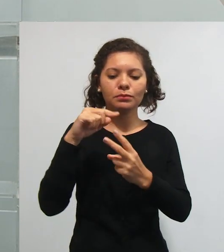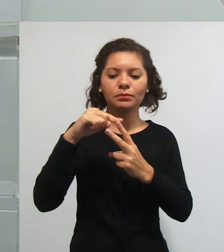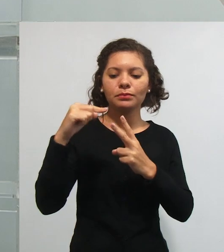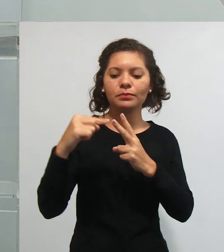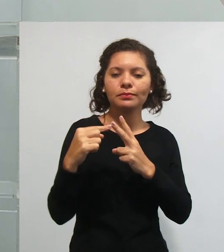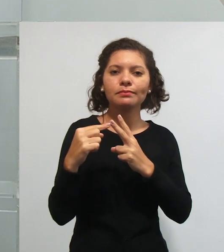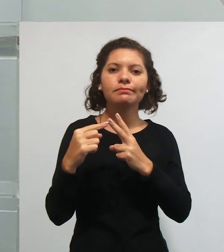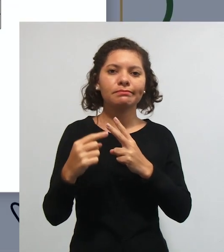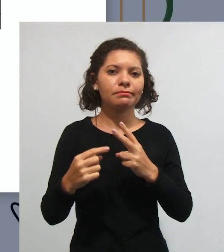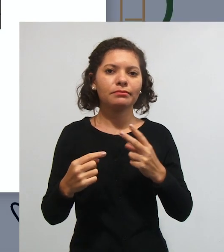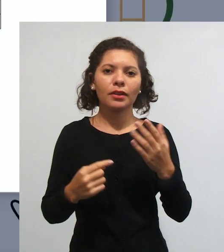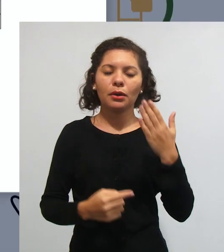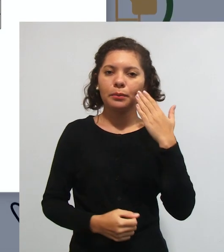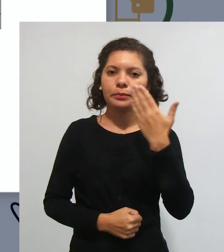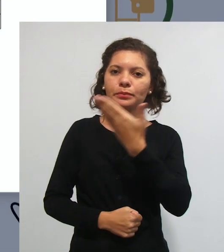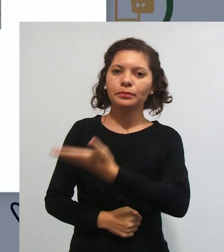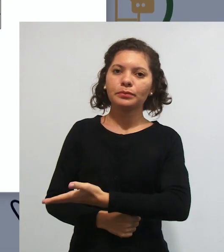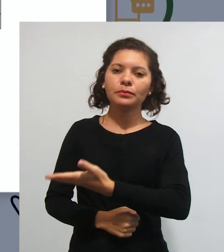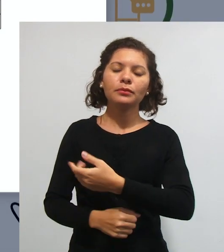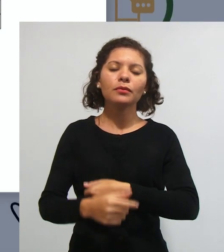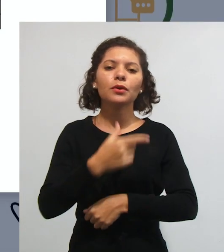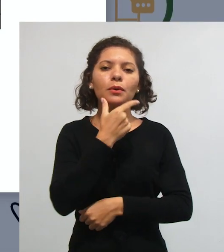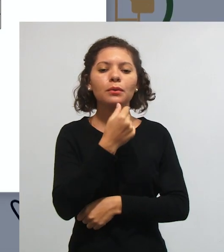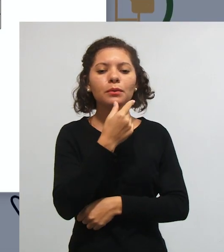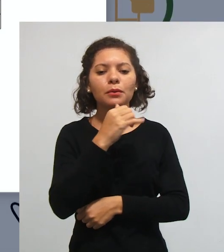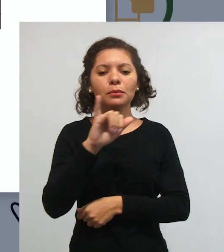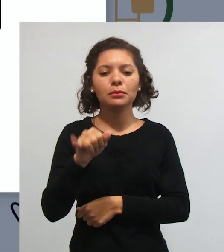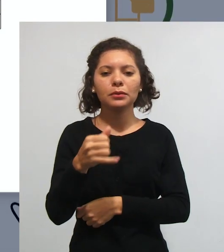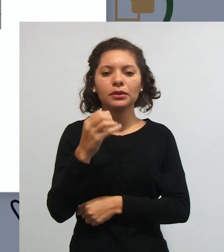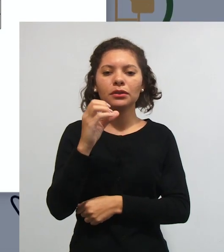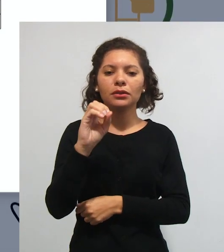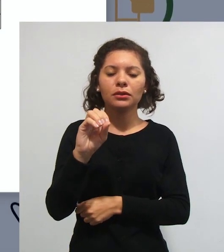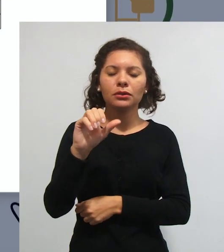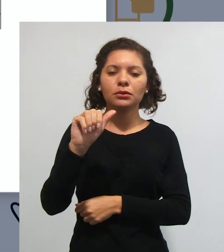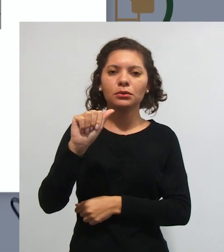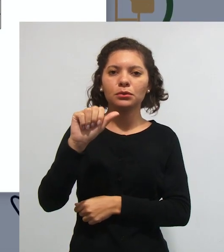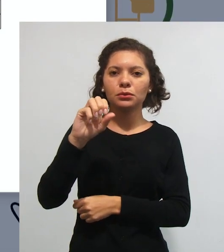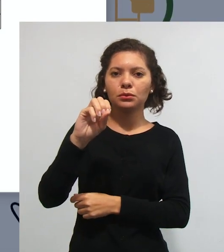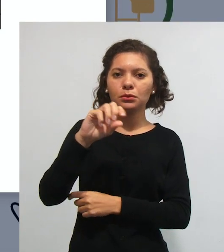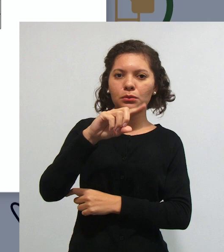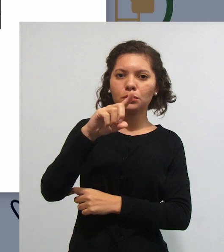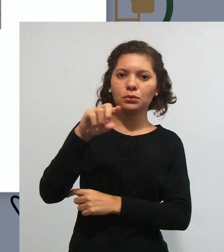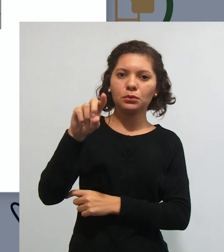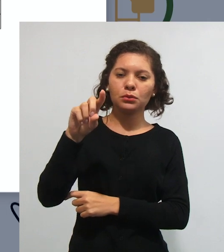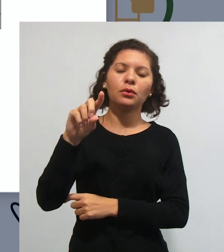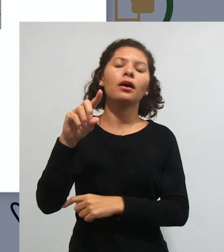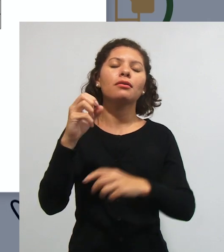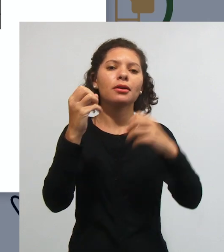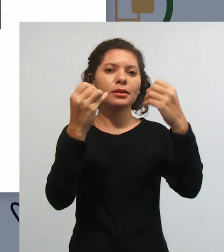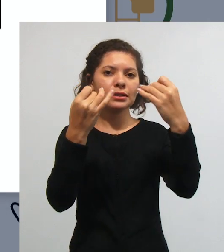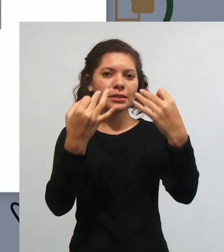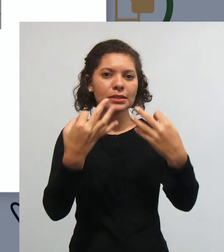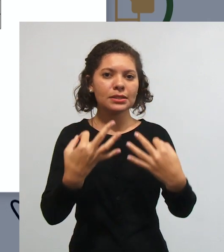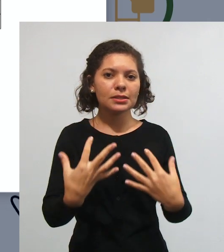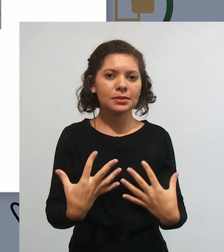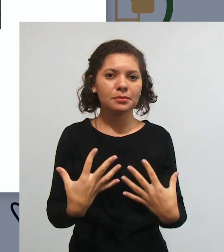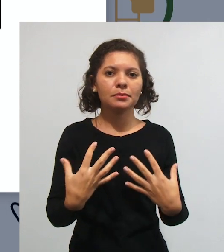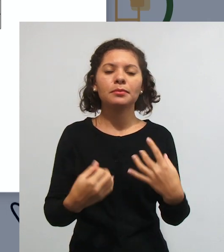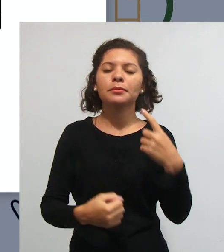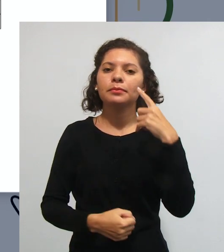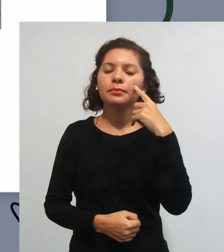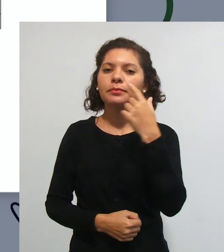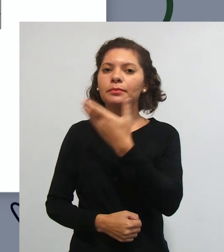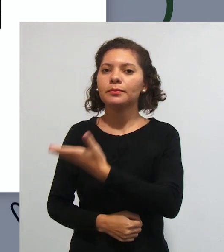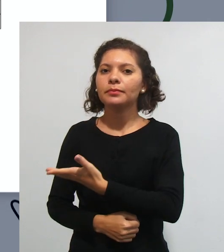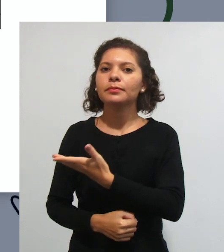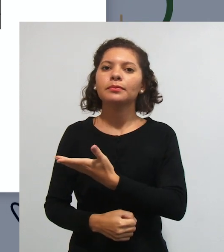vai fazer essa abordagem aqui no livro Metodologia da Pesquisa em Educação, e ele vai trazer, olha só, um